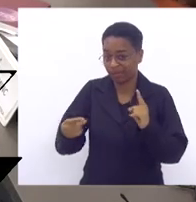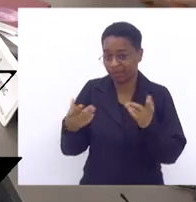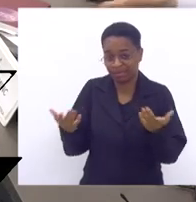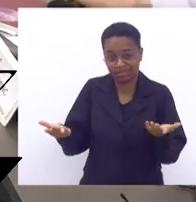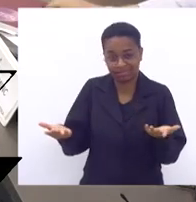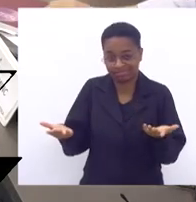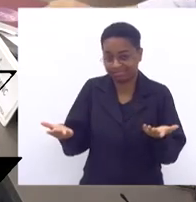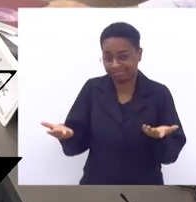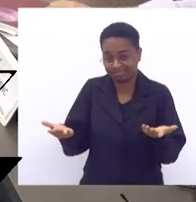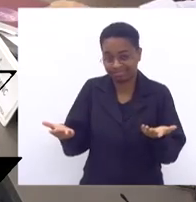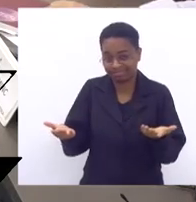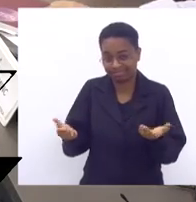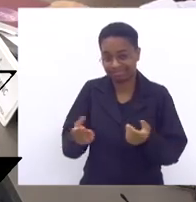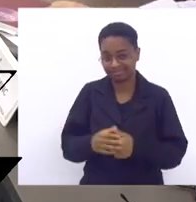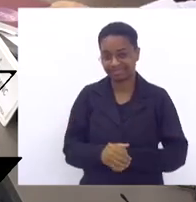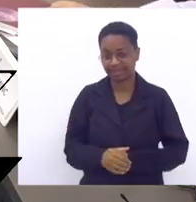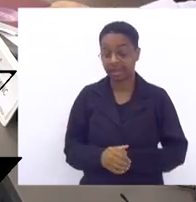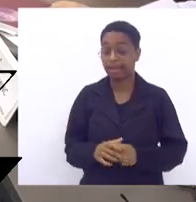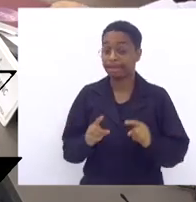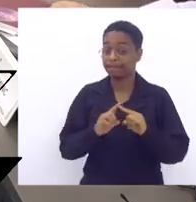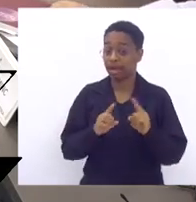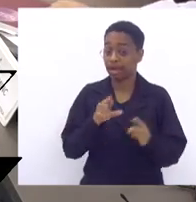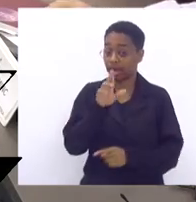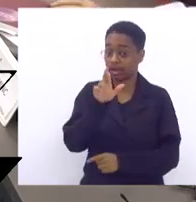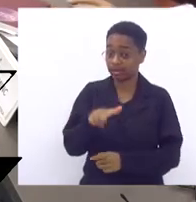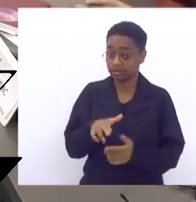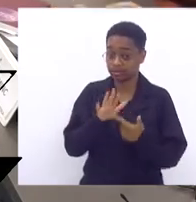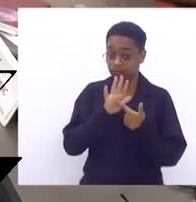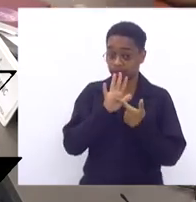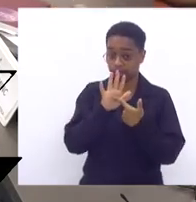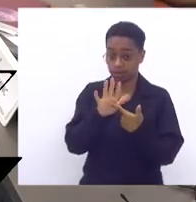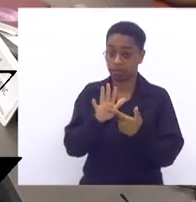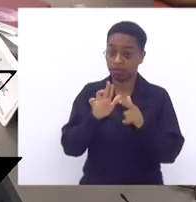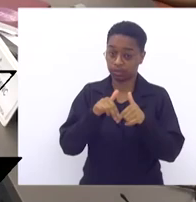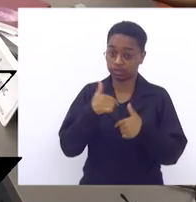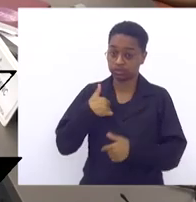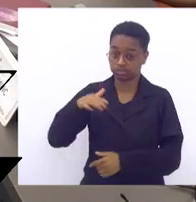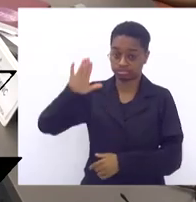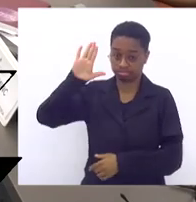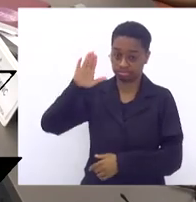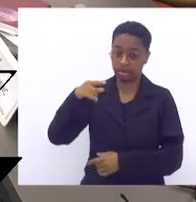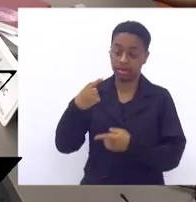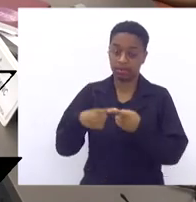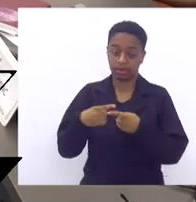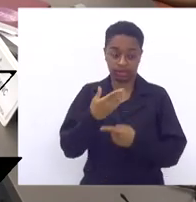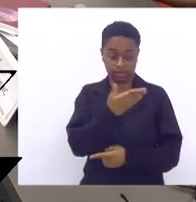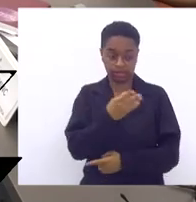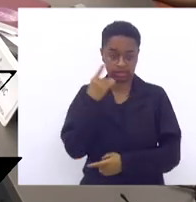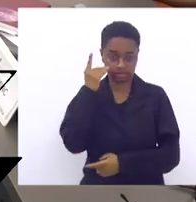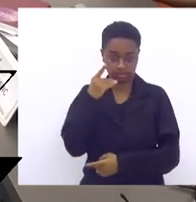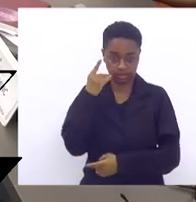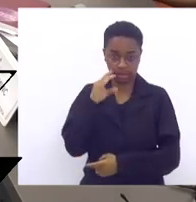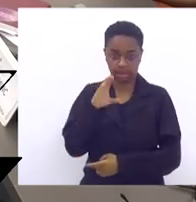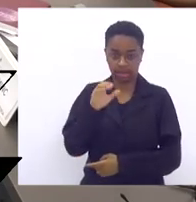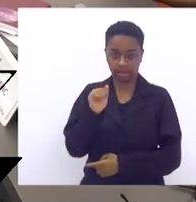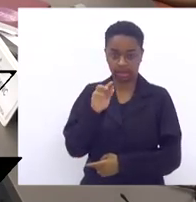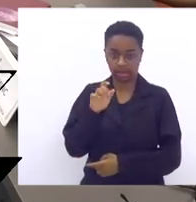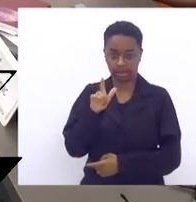Mas reza a razão, né, por isso que eu me inscrevi, ao deputado Carlinhos, do BNH,